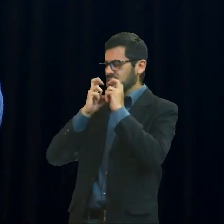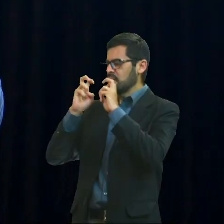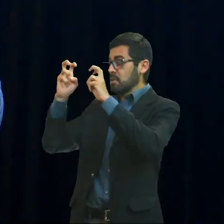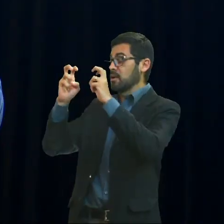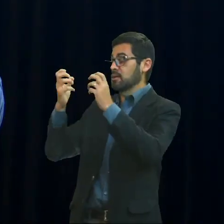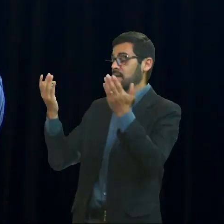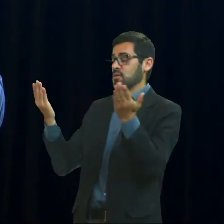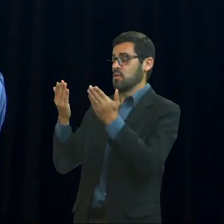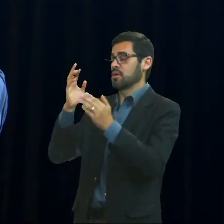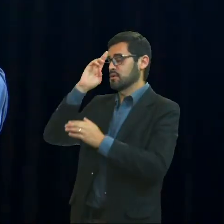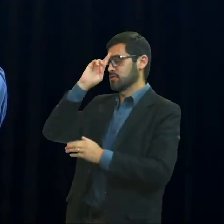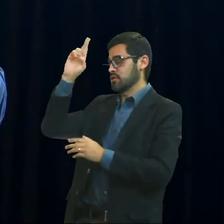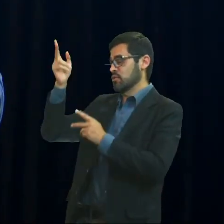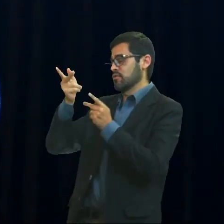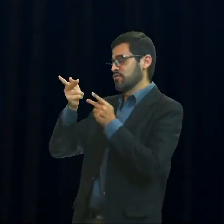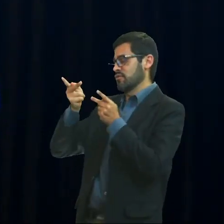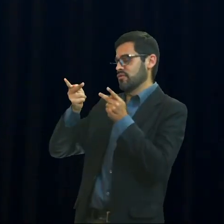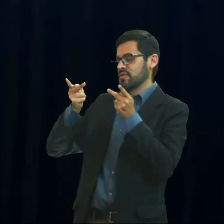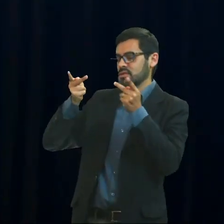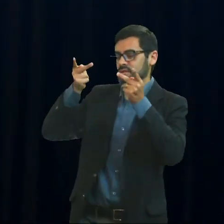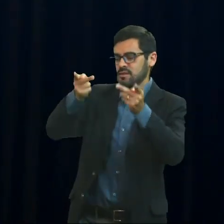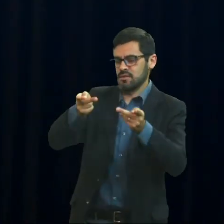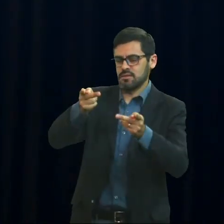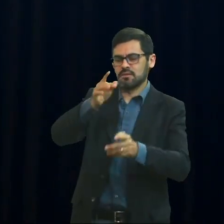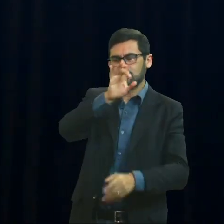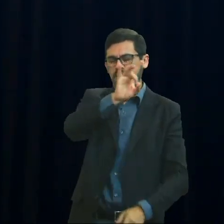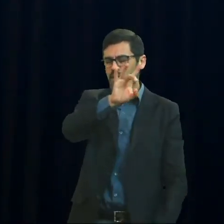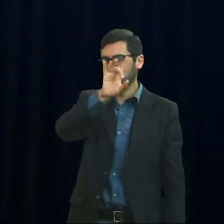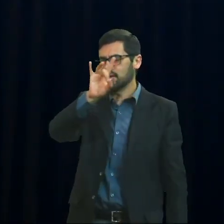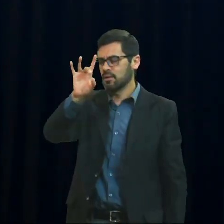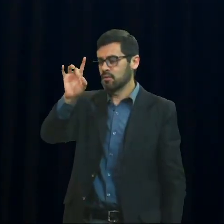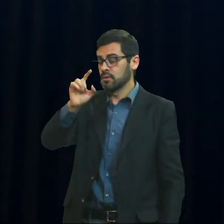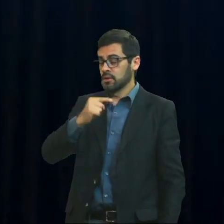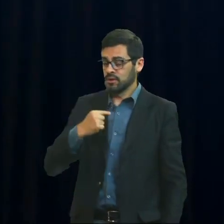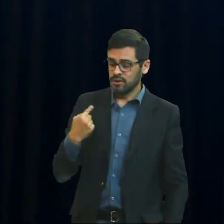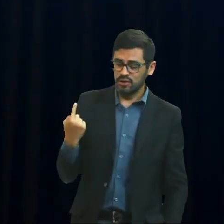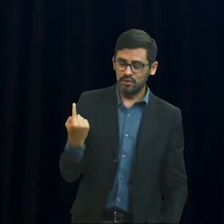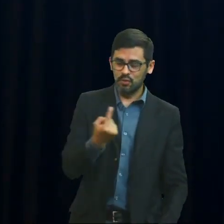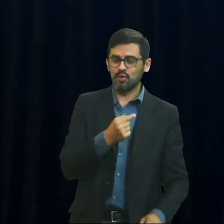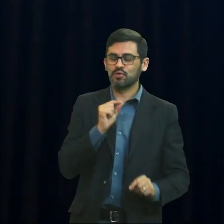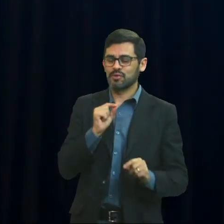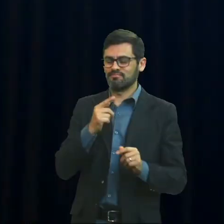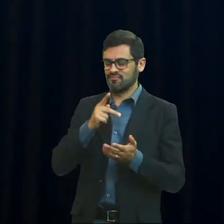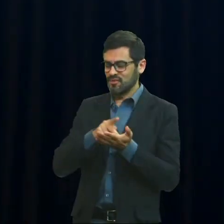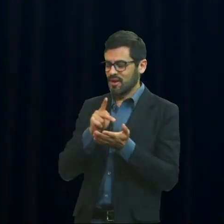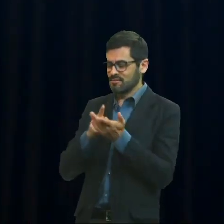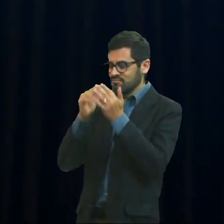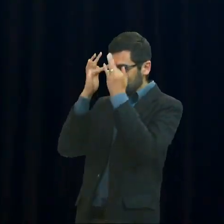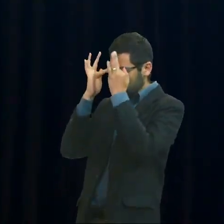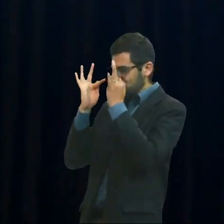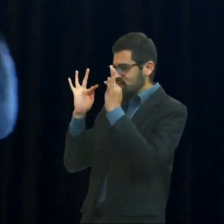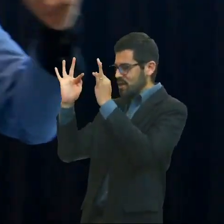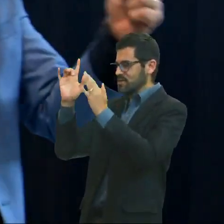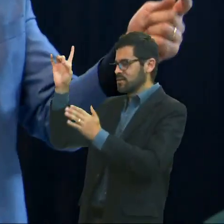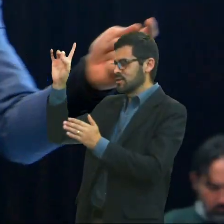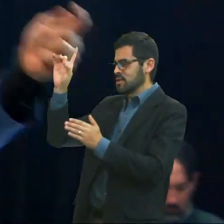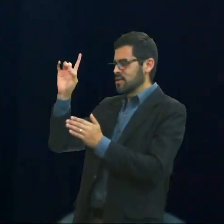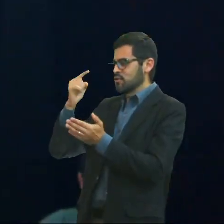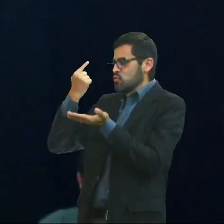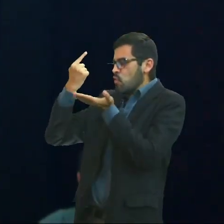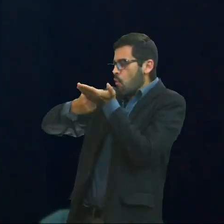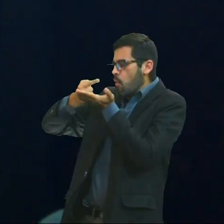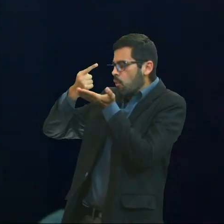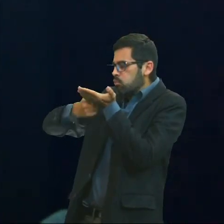povo, que possamos ser achados fiéis, Pai. Que o nosso compromisso